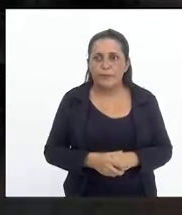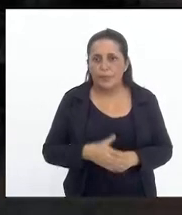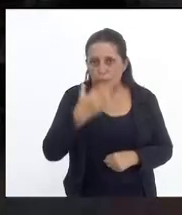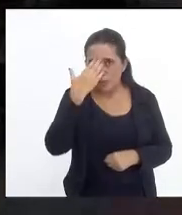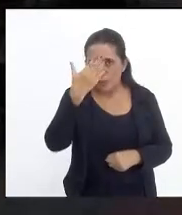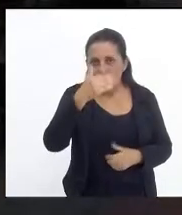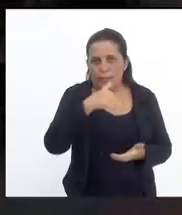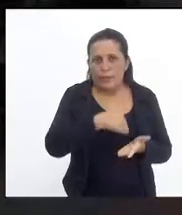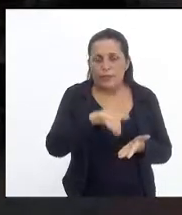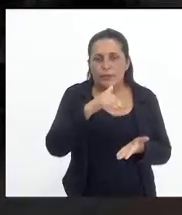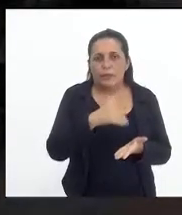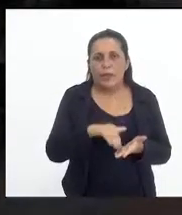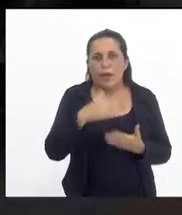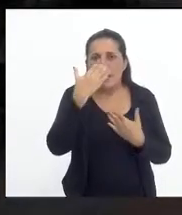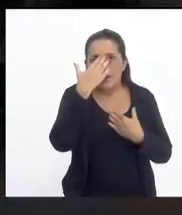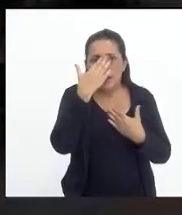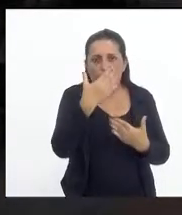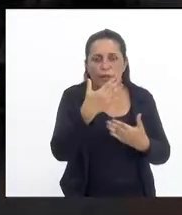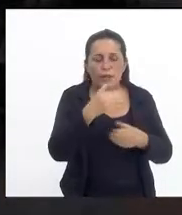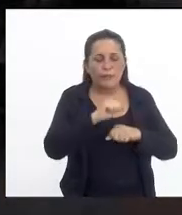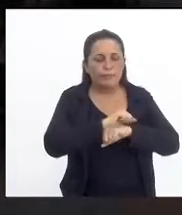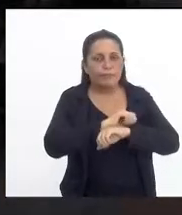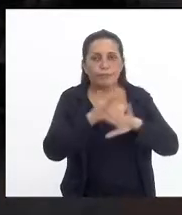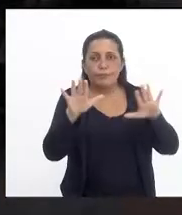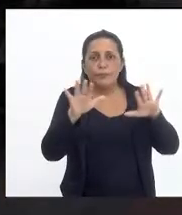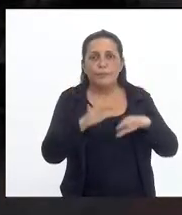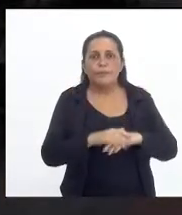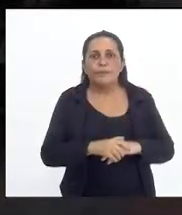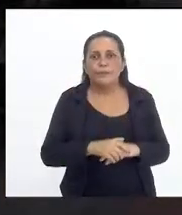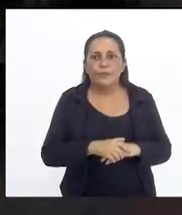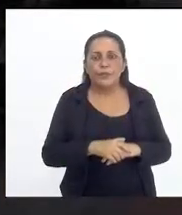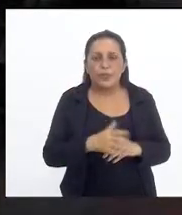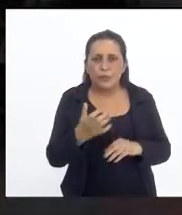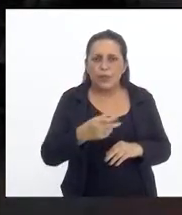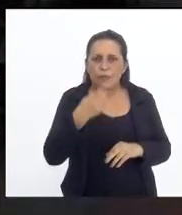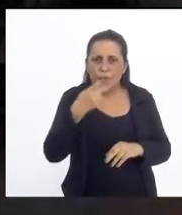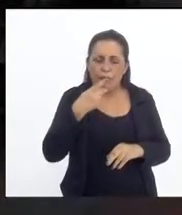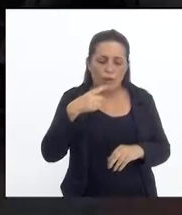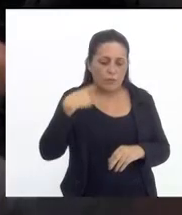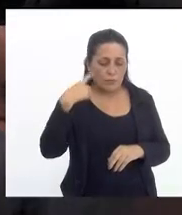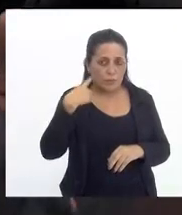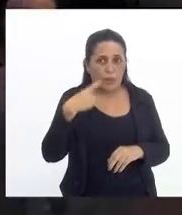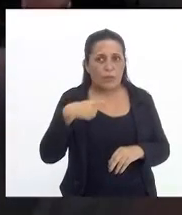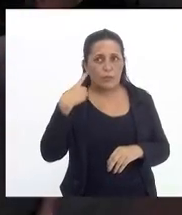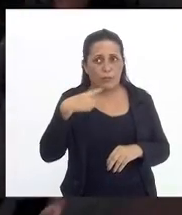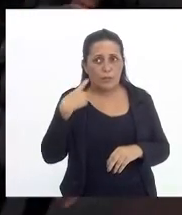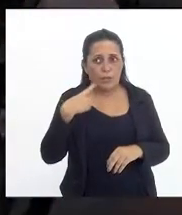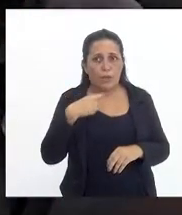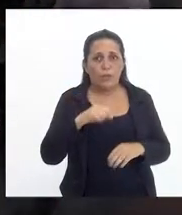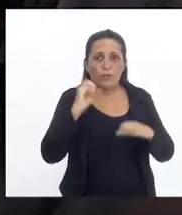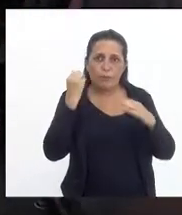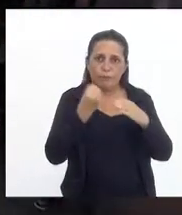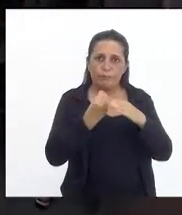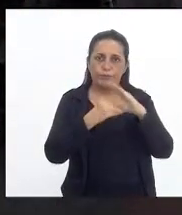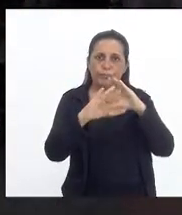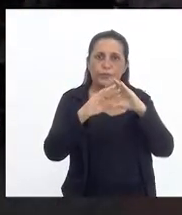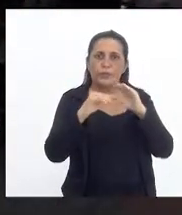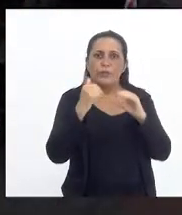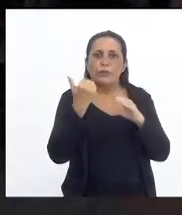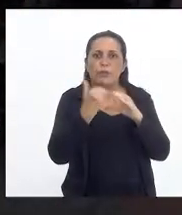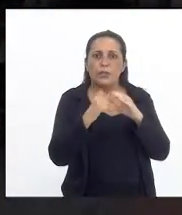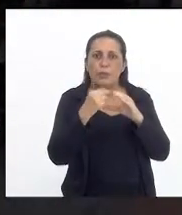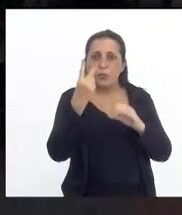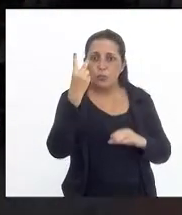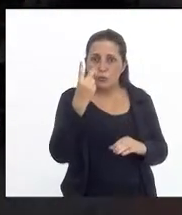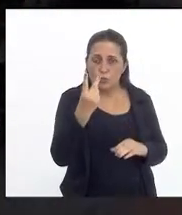secretário agradeço a explanação quero dizer senhoras deputadas e deputados que eu acabei de enviar no grupo de WhatsApp